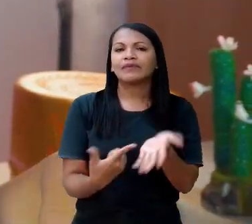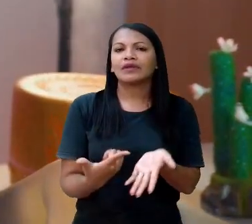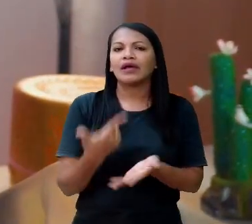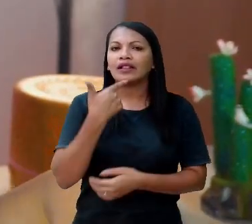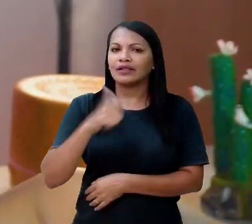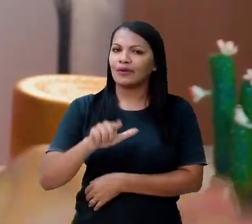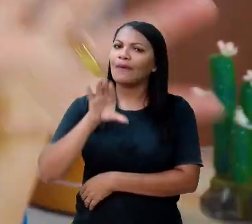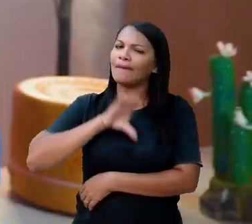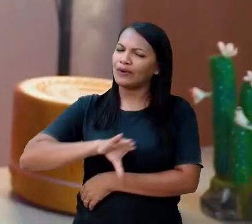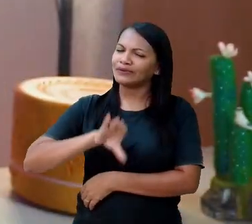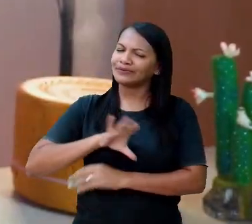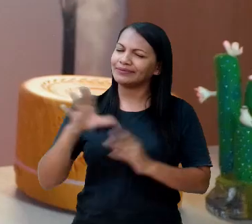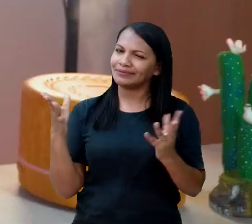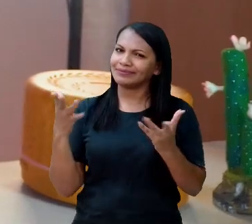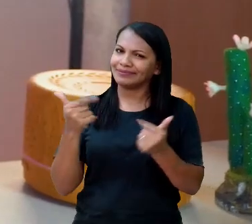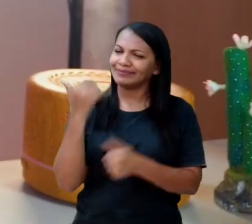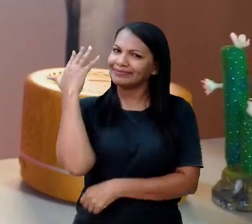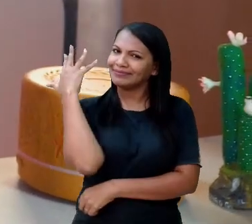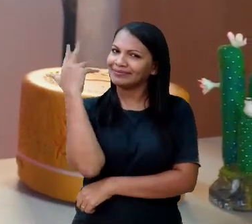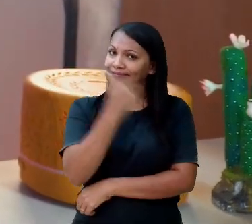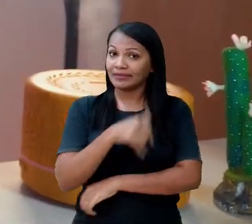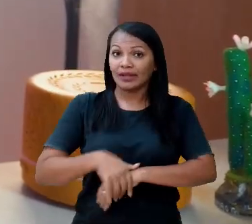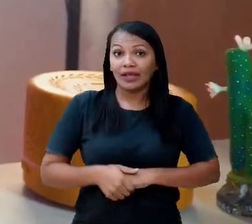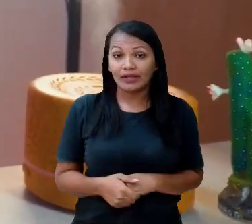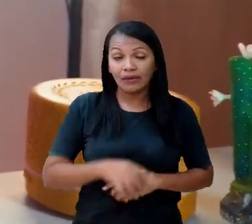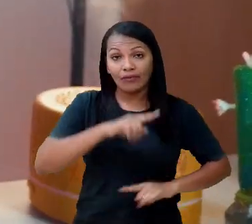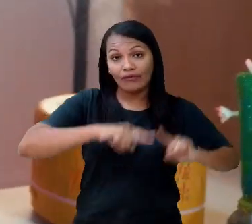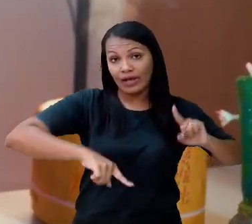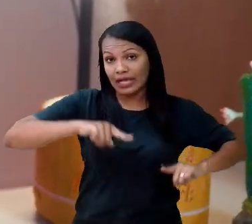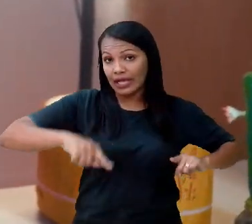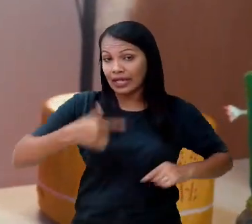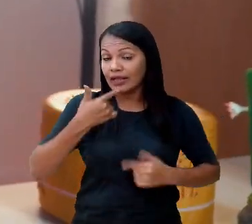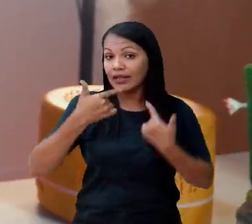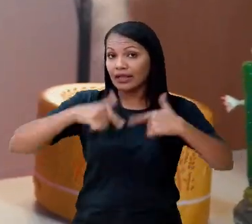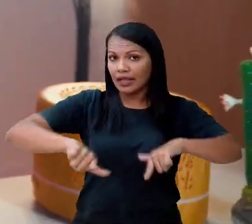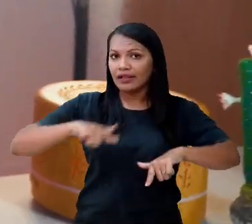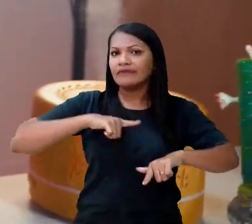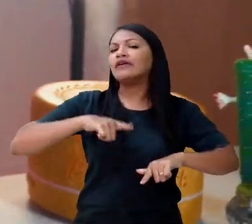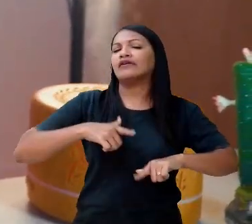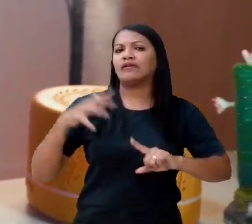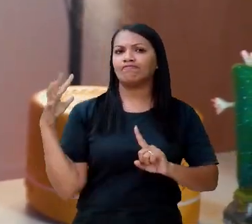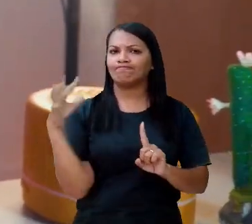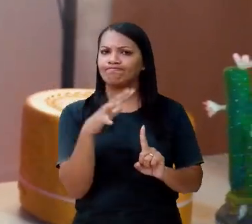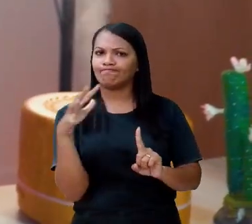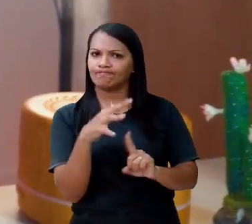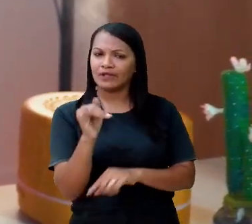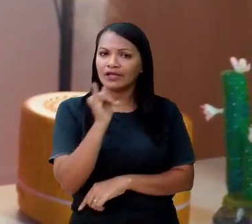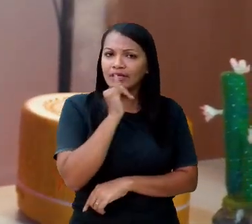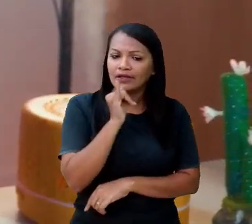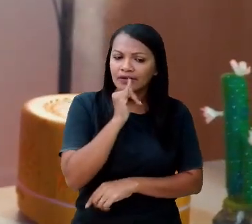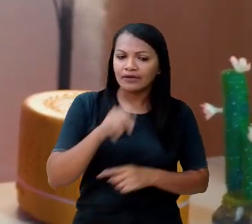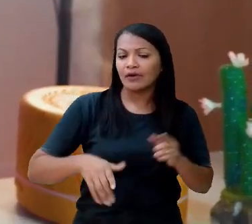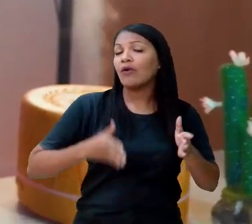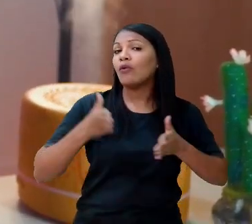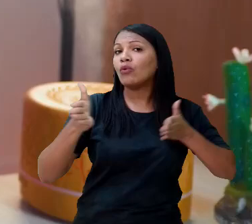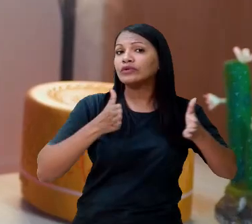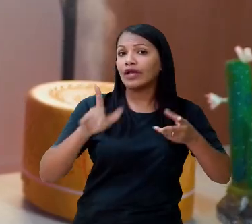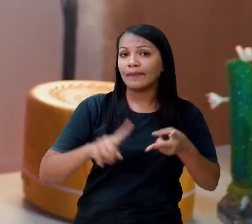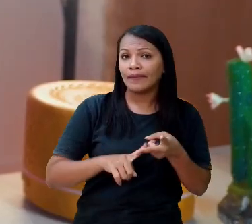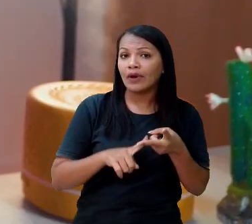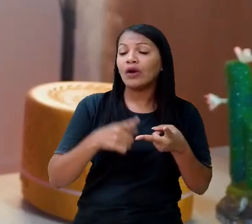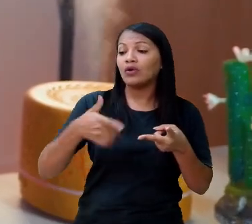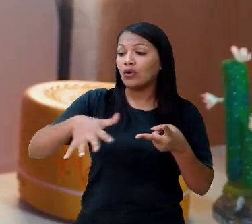é muito lindo, né? As variações linguísticas, elas são influenciadas por diversos fatores, como, por exemplo, o tempo, a